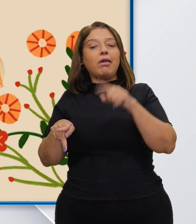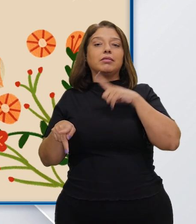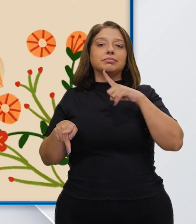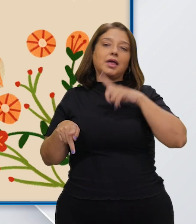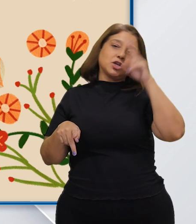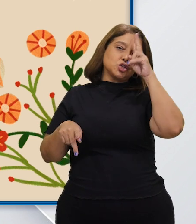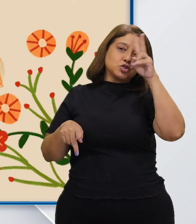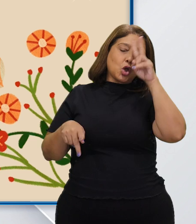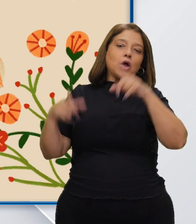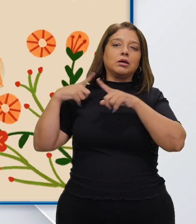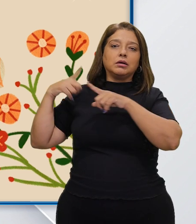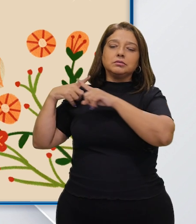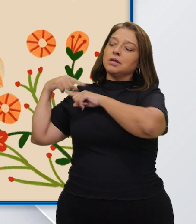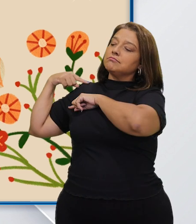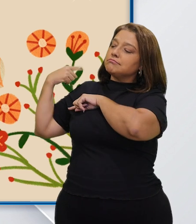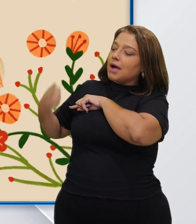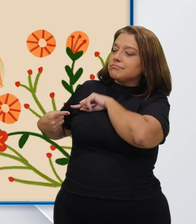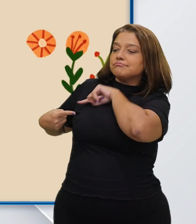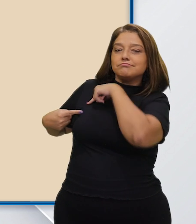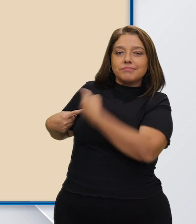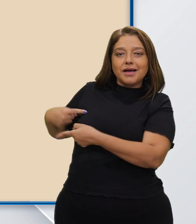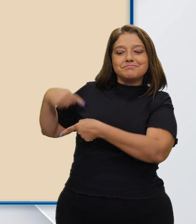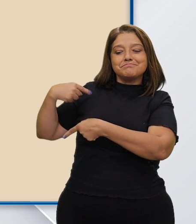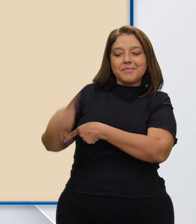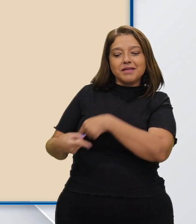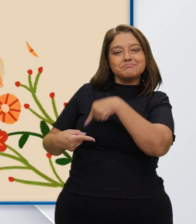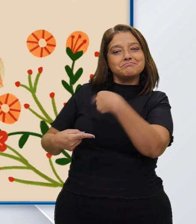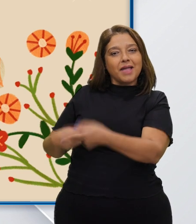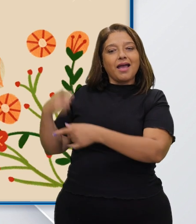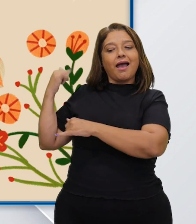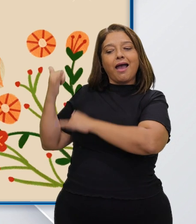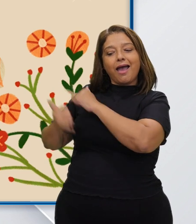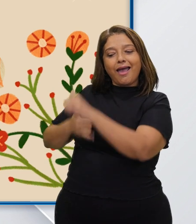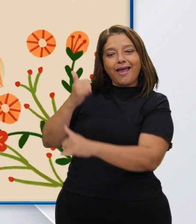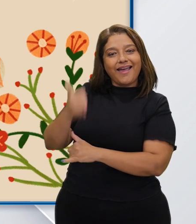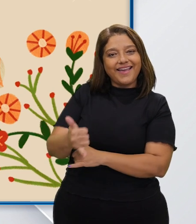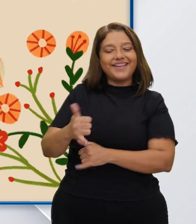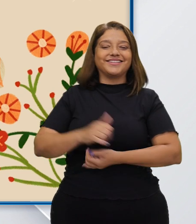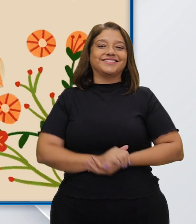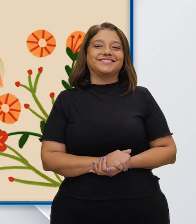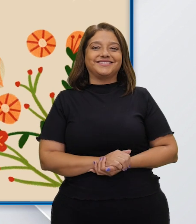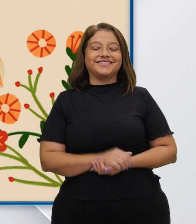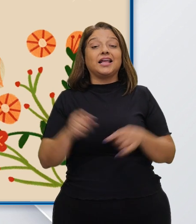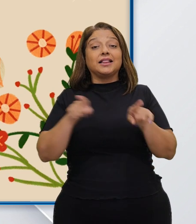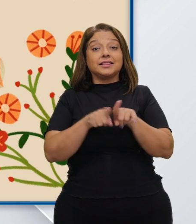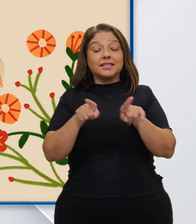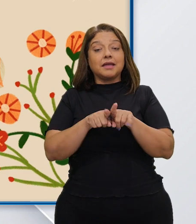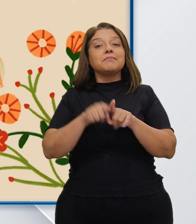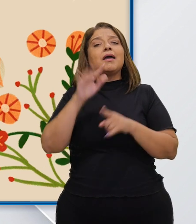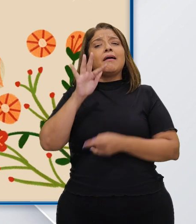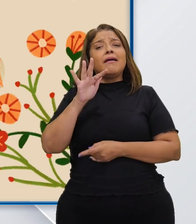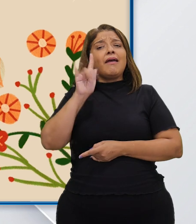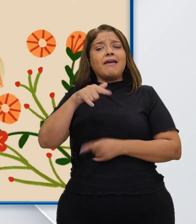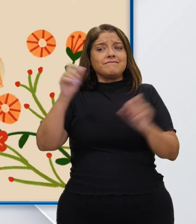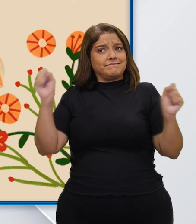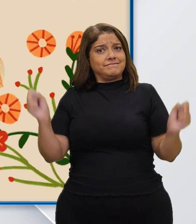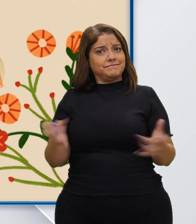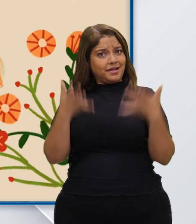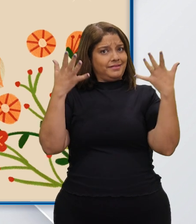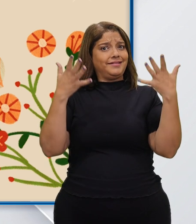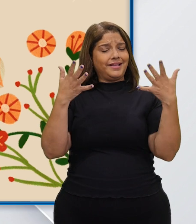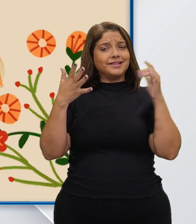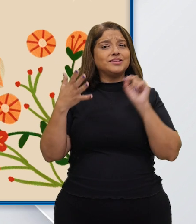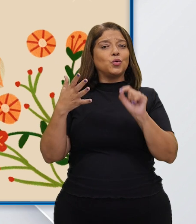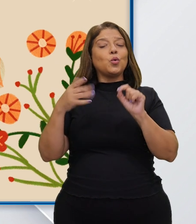histórias transmitidas de uma geração para outra. Contos fantásticos,